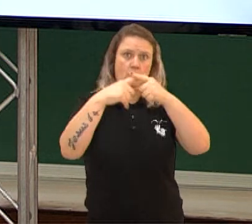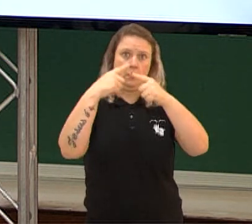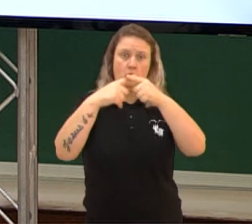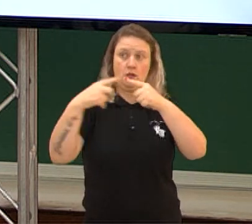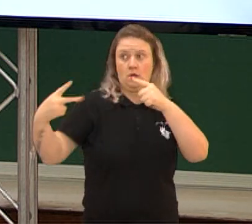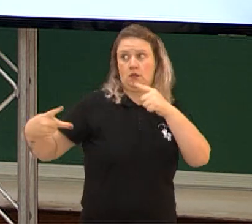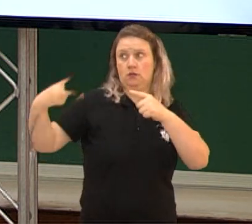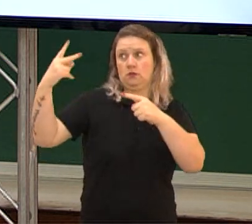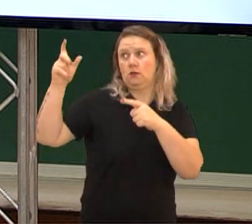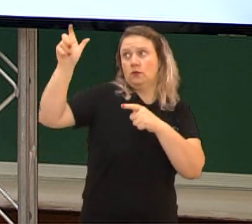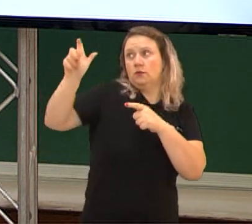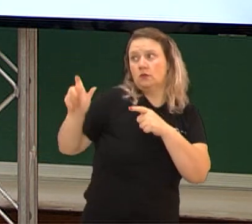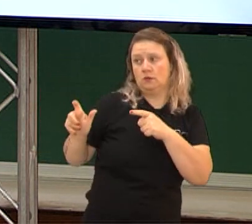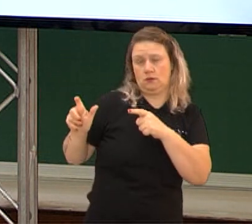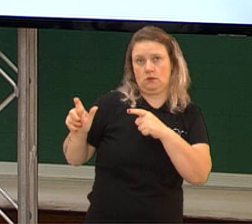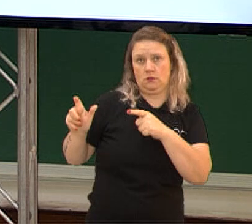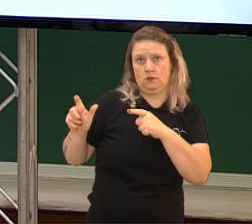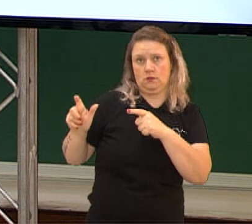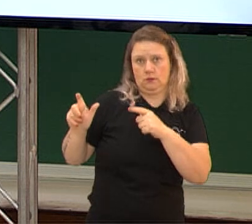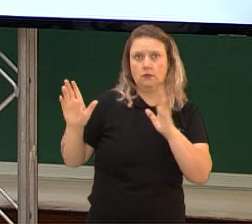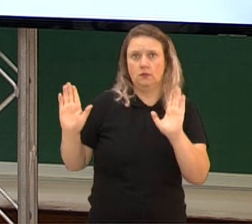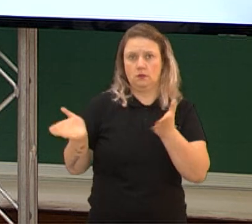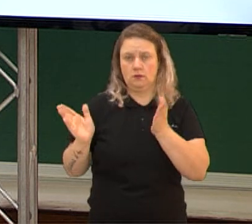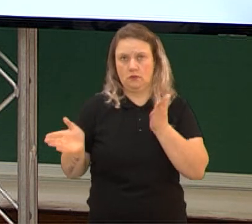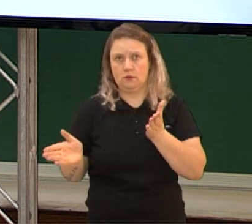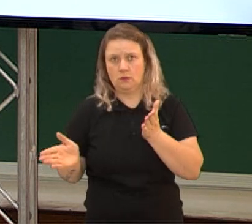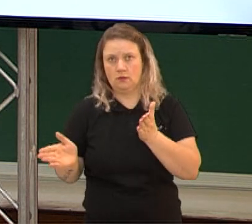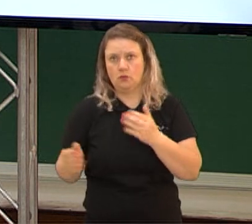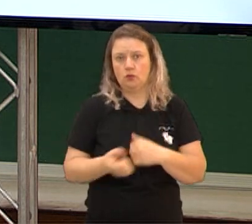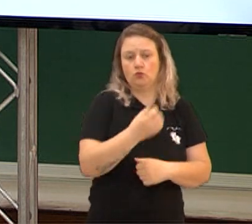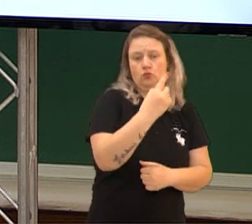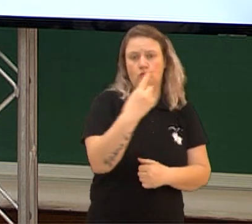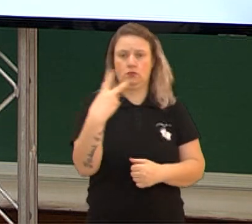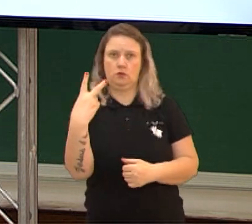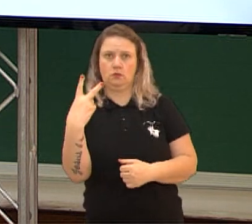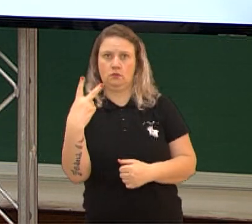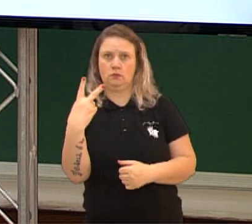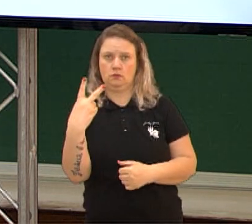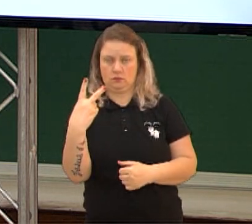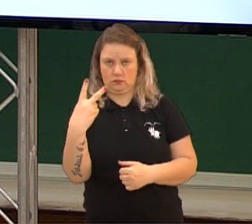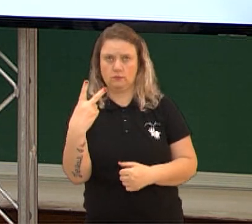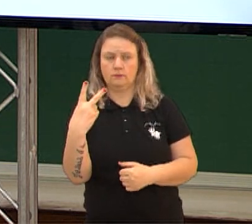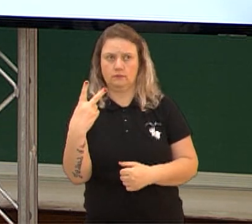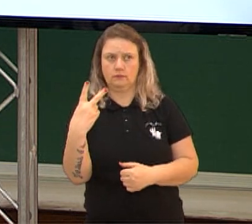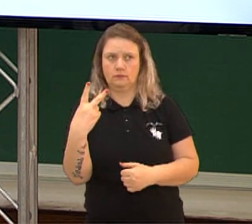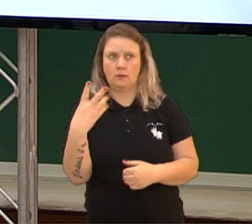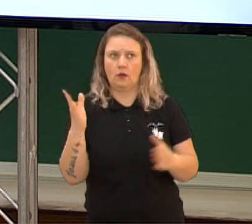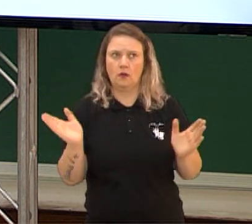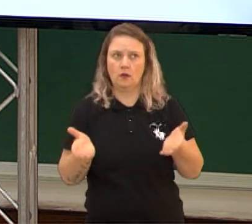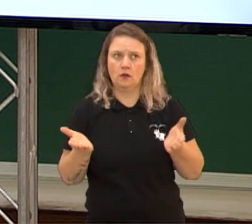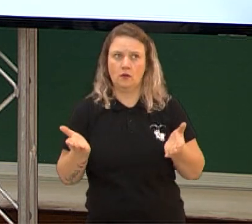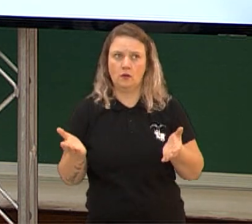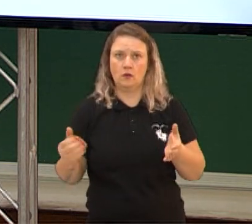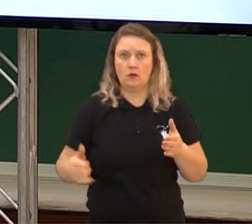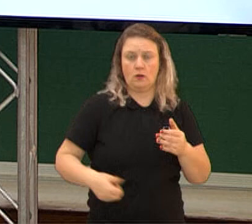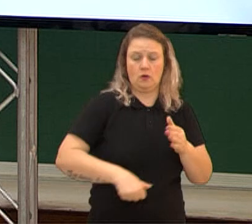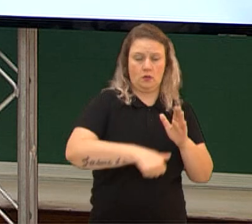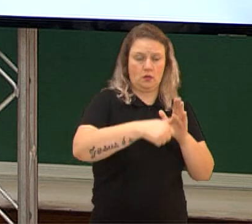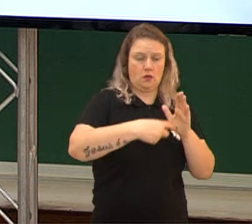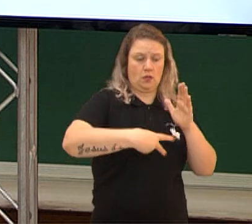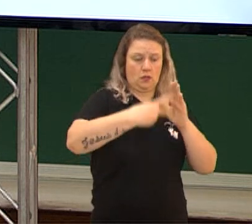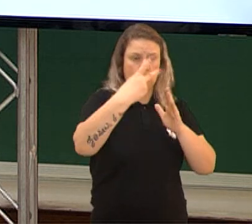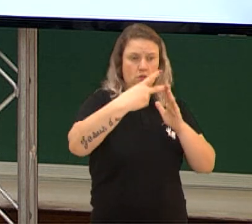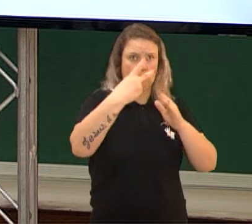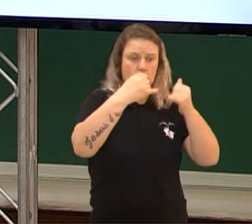segunda coluna. Isso vai me dar mais um elemento, o elemento 2. E eu continuo. Agora eu vou fazer a segunda